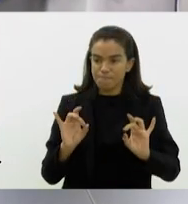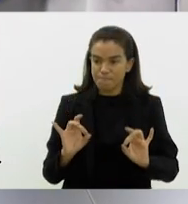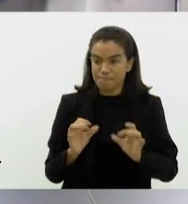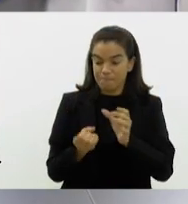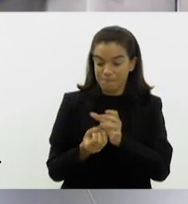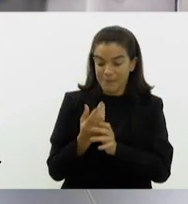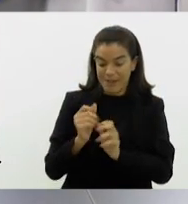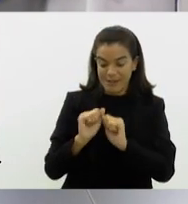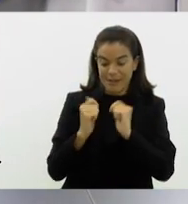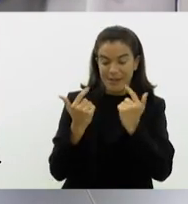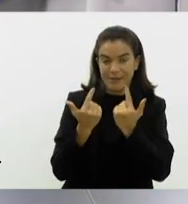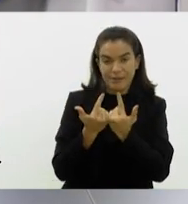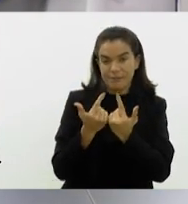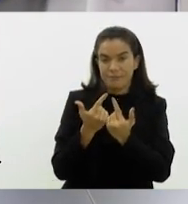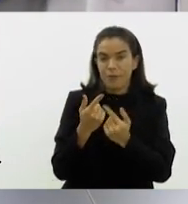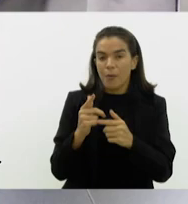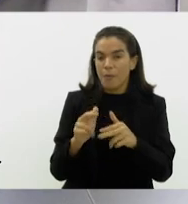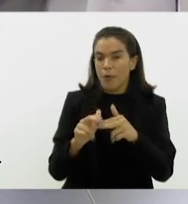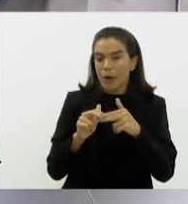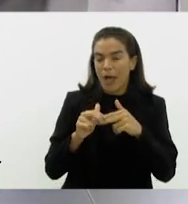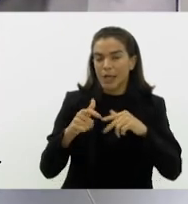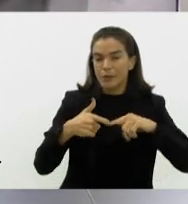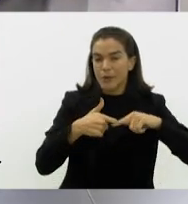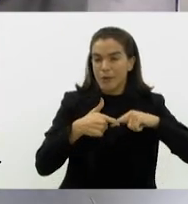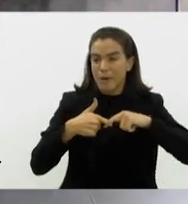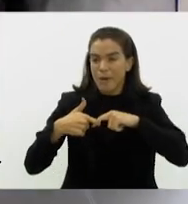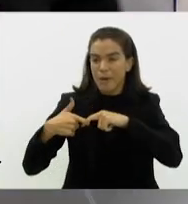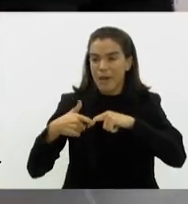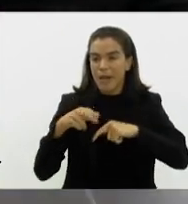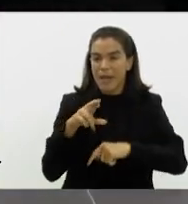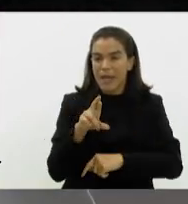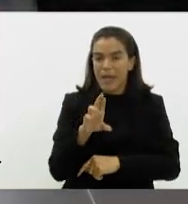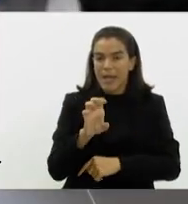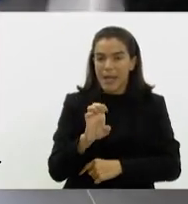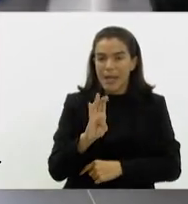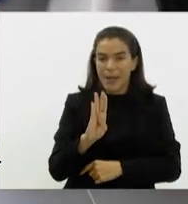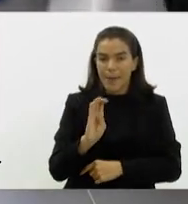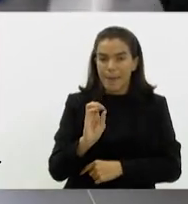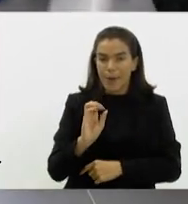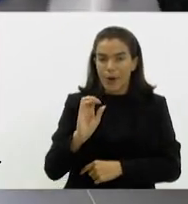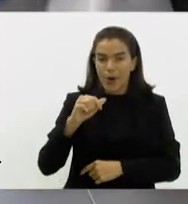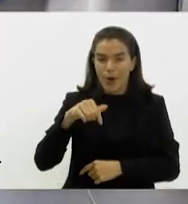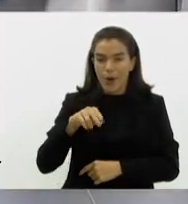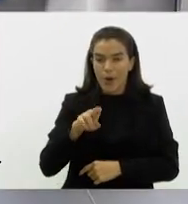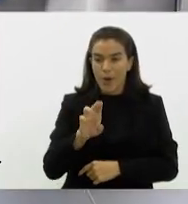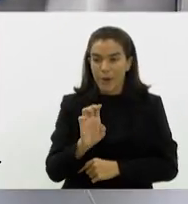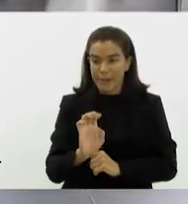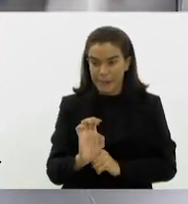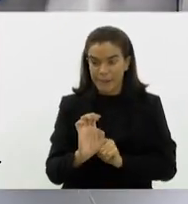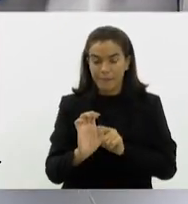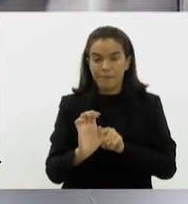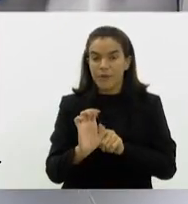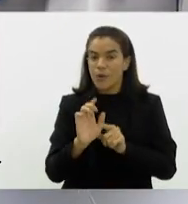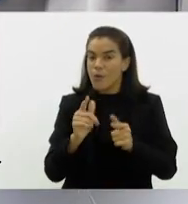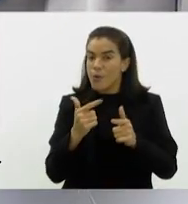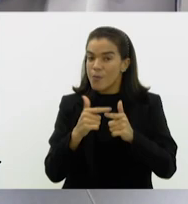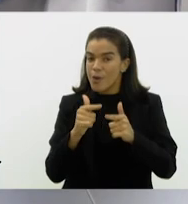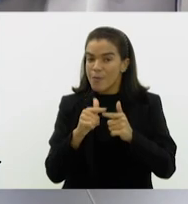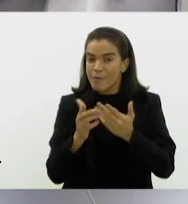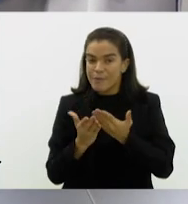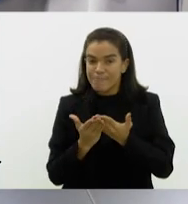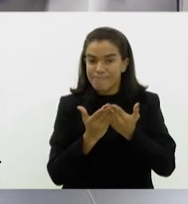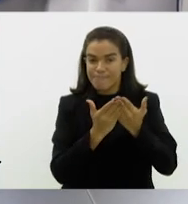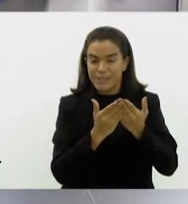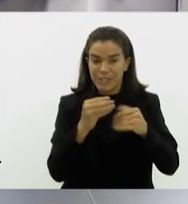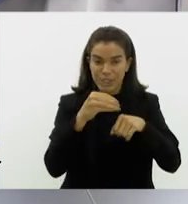casa, com problemas ali dos reboques, de equívoco na operação e tudo mais. A ideia da indicação legislativa, deputado